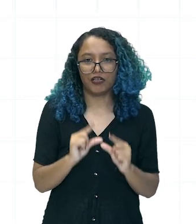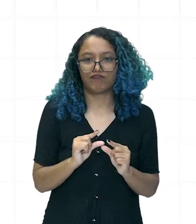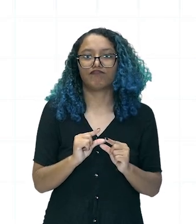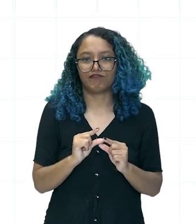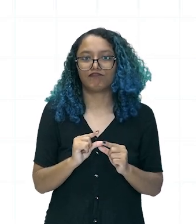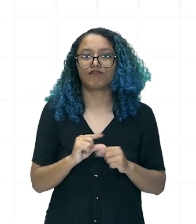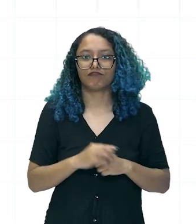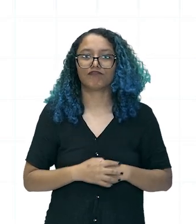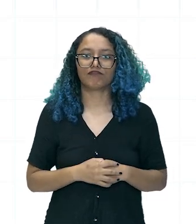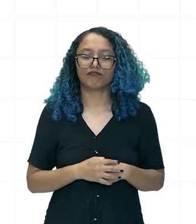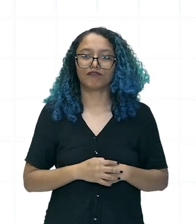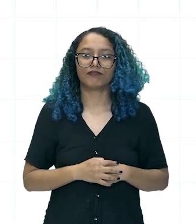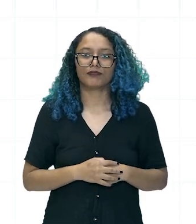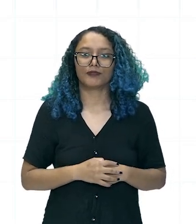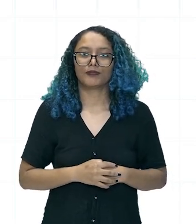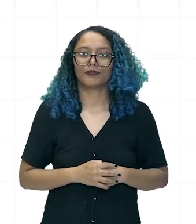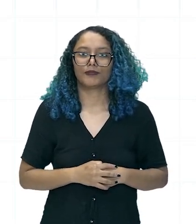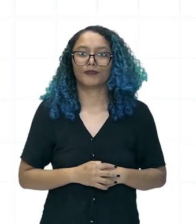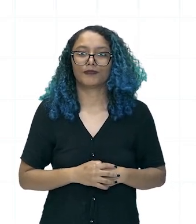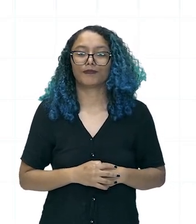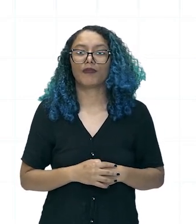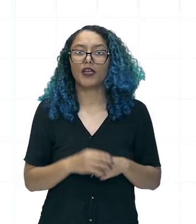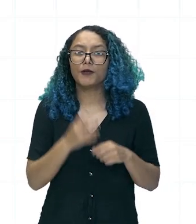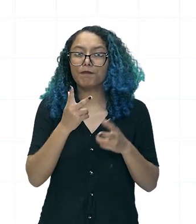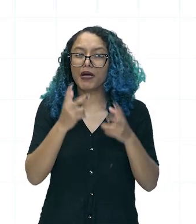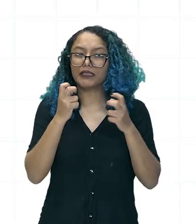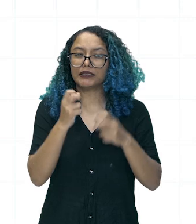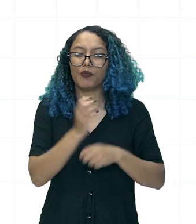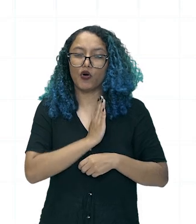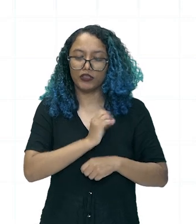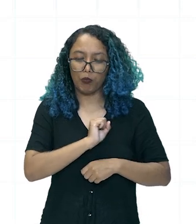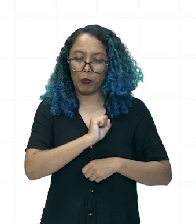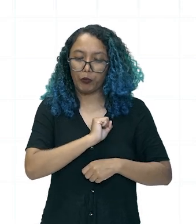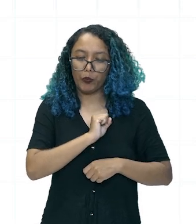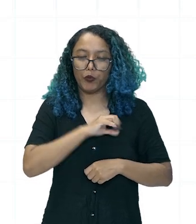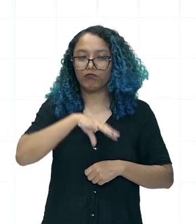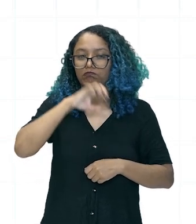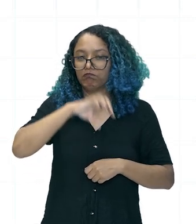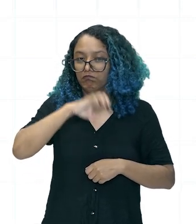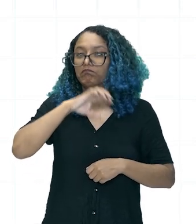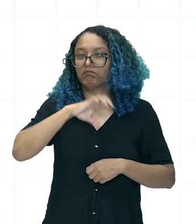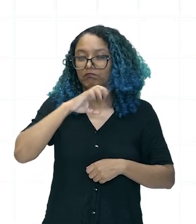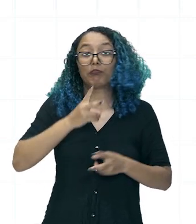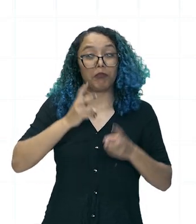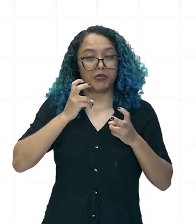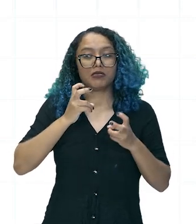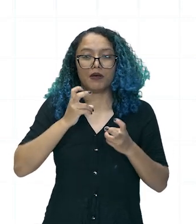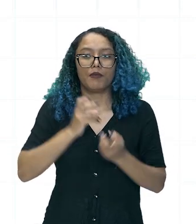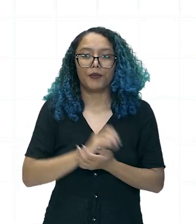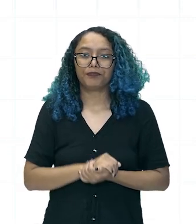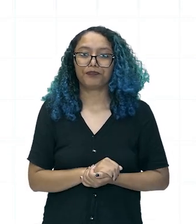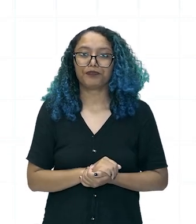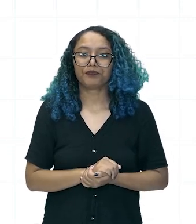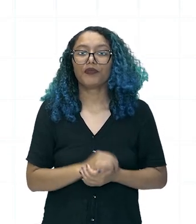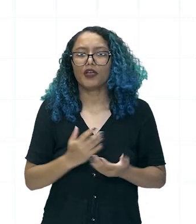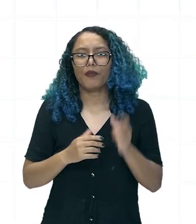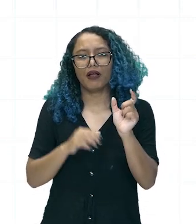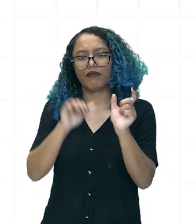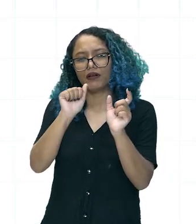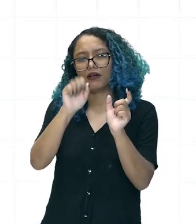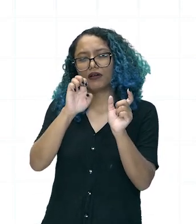nós vamos falar especificamente da ginástica aeróbica. E aí, o que seria ginástica